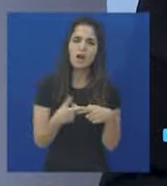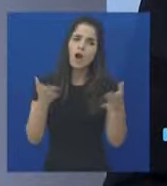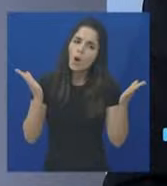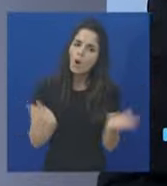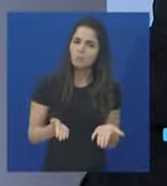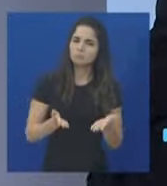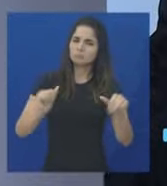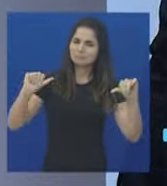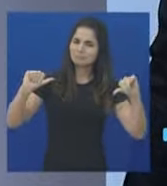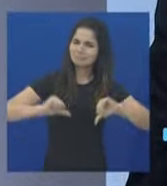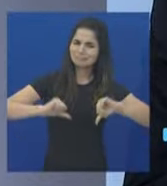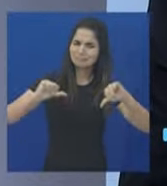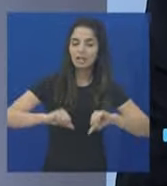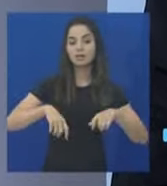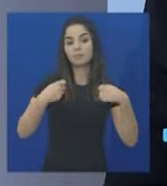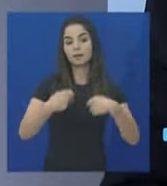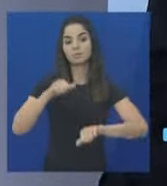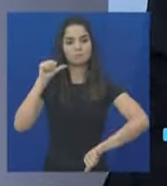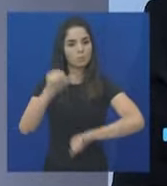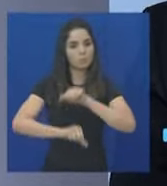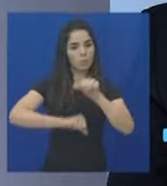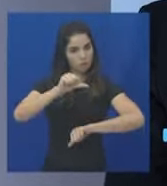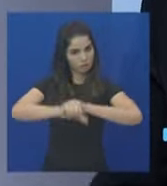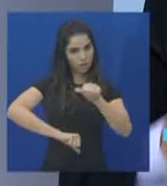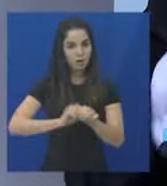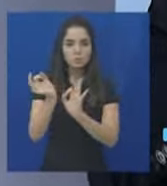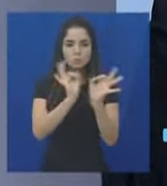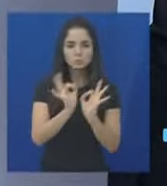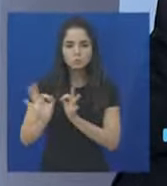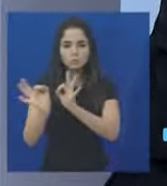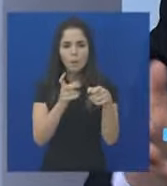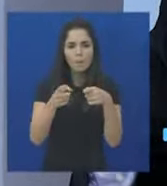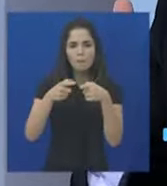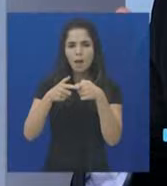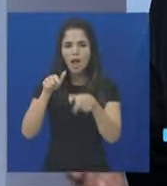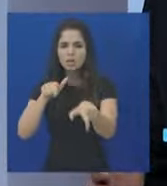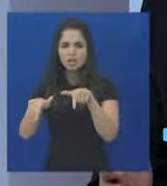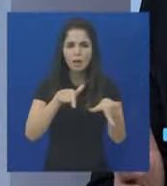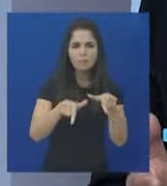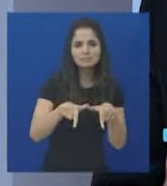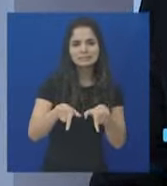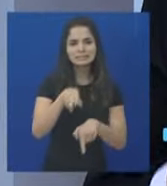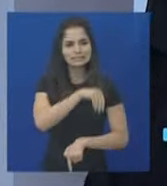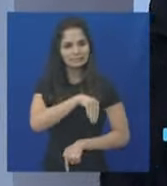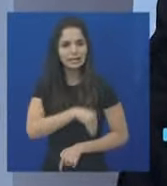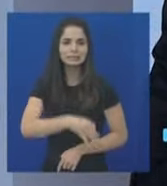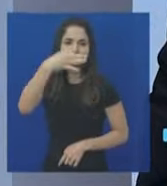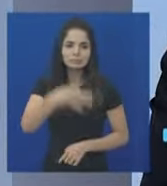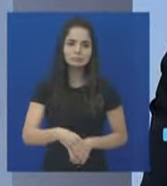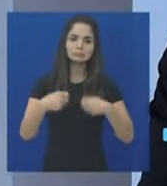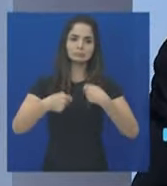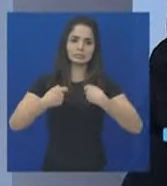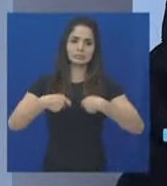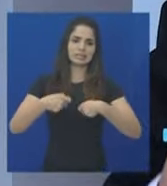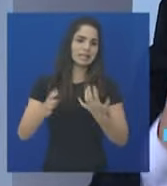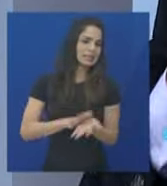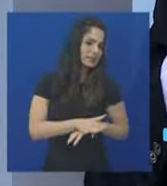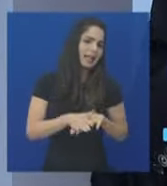população. Nós precisamos reequipá-los. Colocar os médicos trabalhando, porque estão sem receber. Os médicos precisam receber.